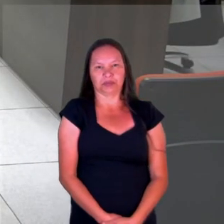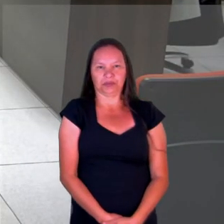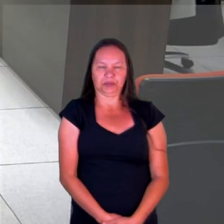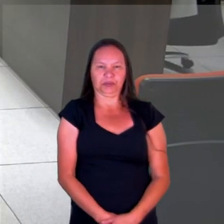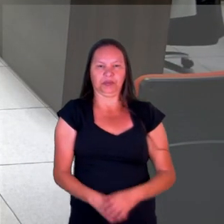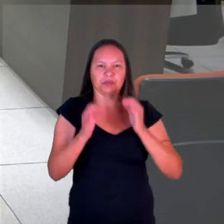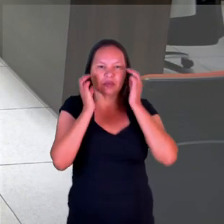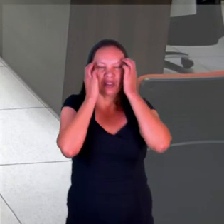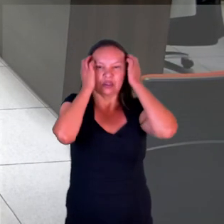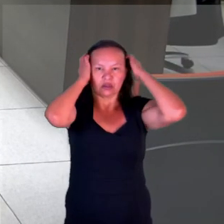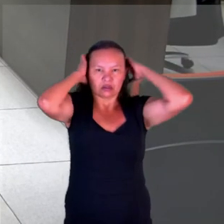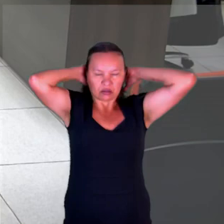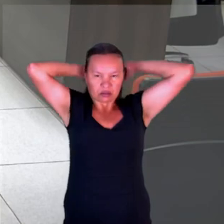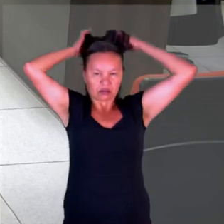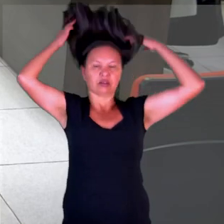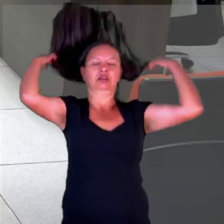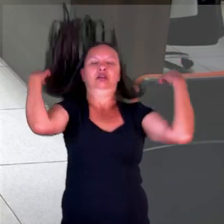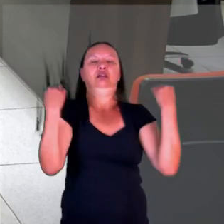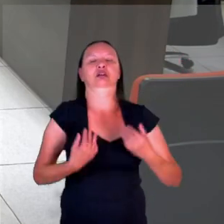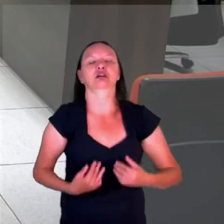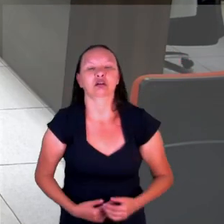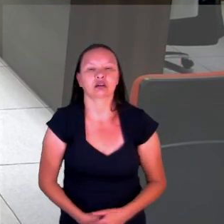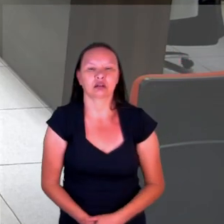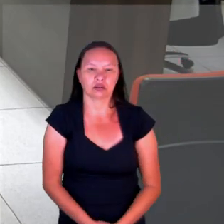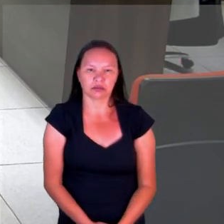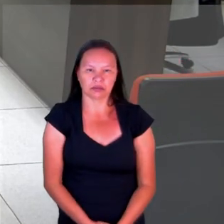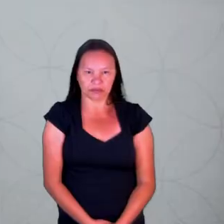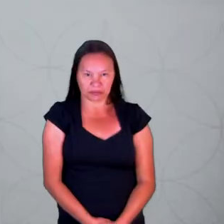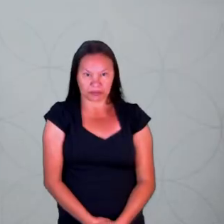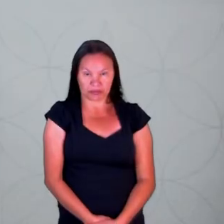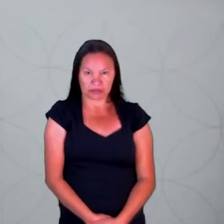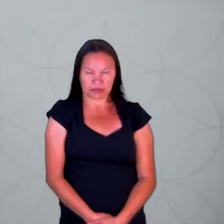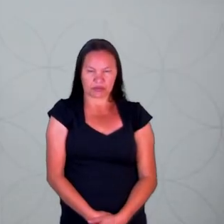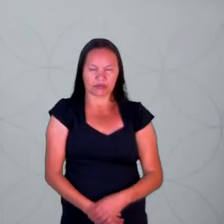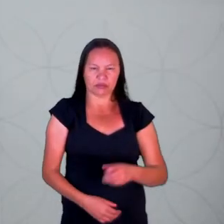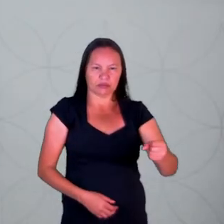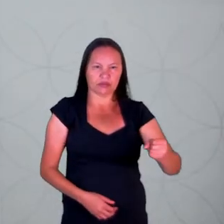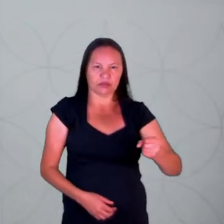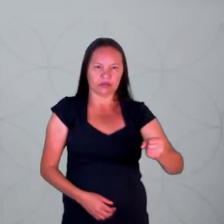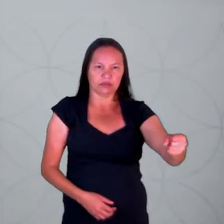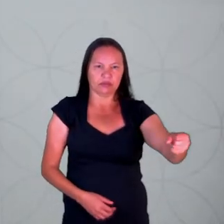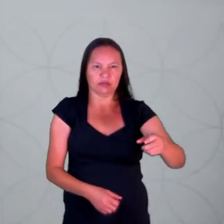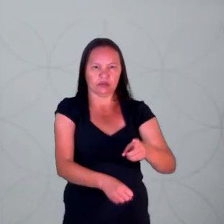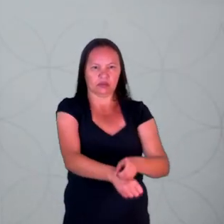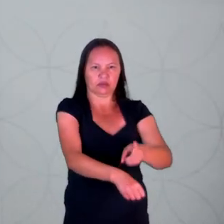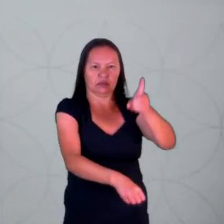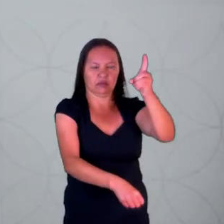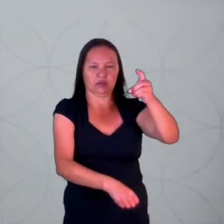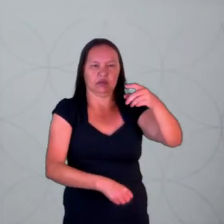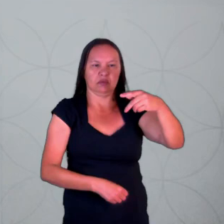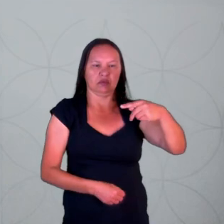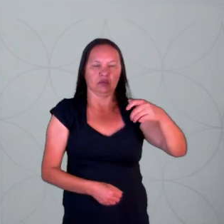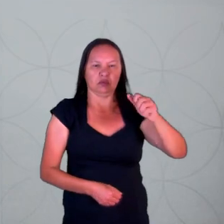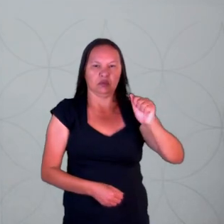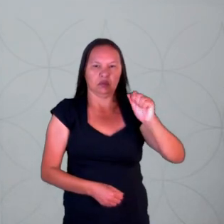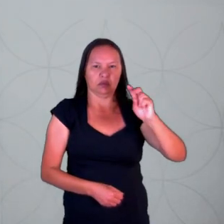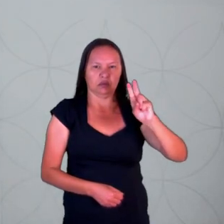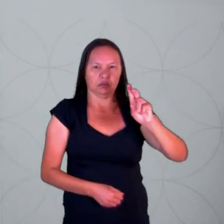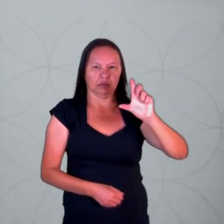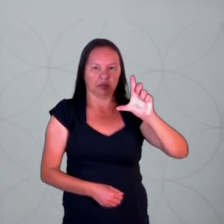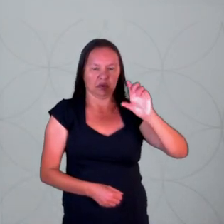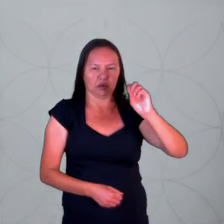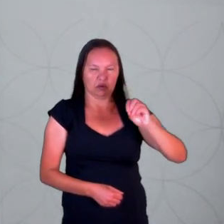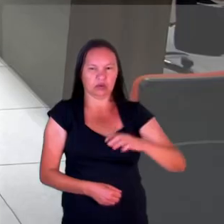obrigada Mauro presente tem a palavra o Dr Paulo Gilberto liva